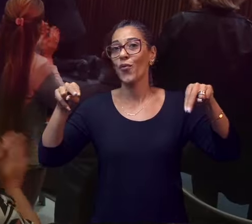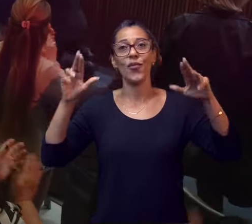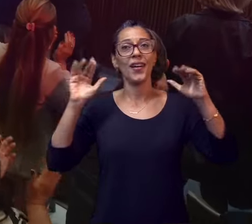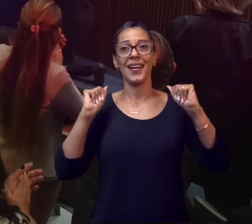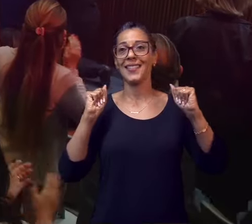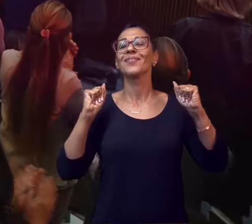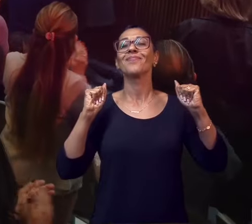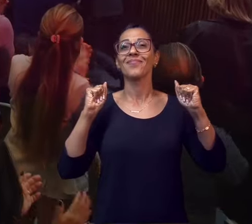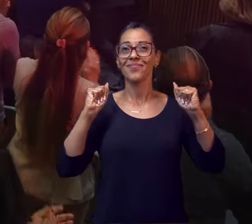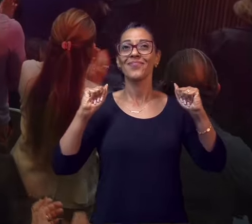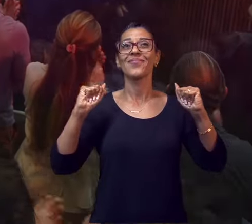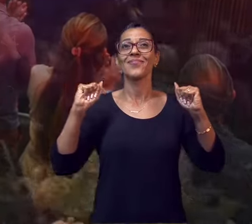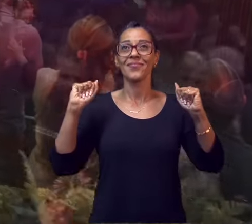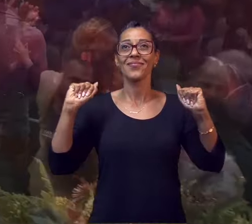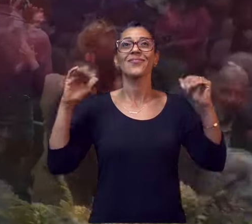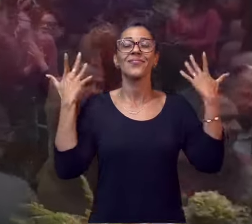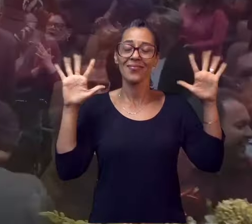aleluia